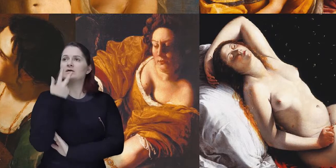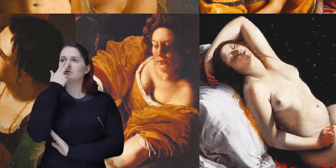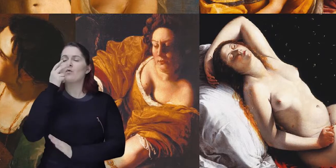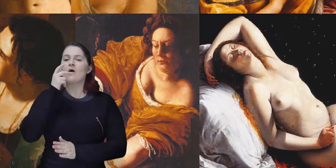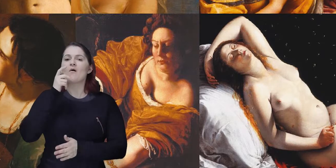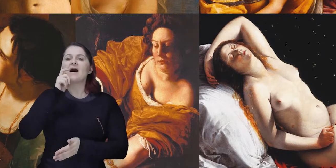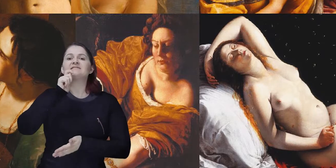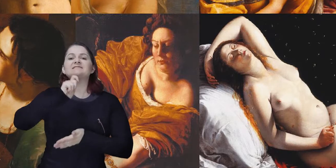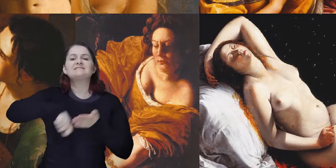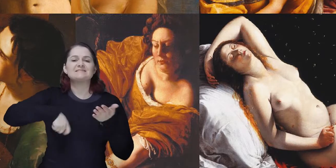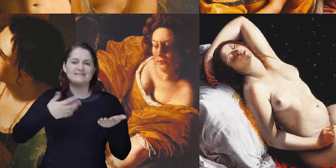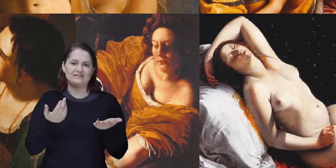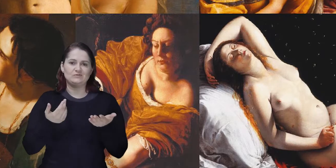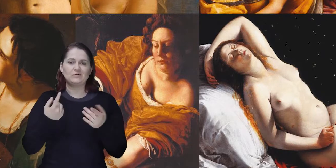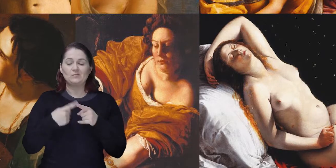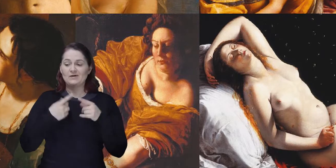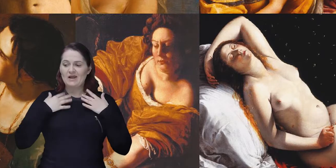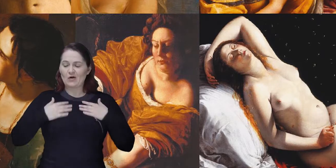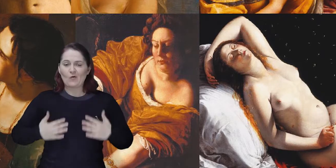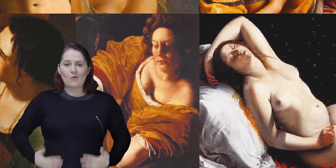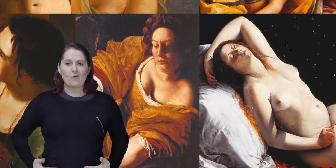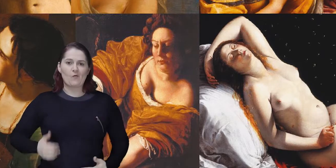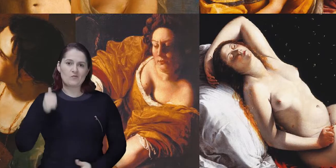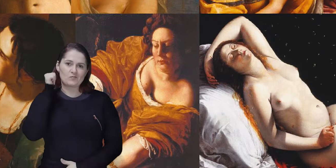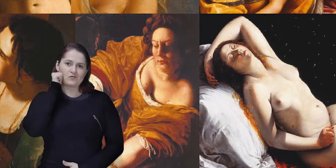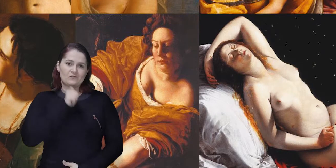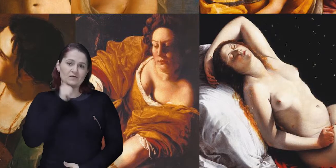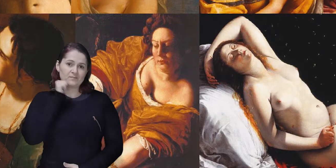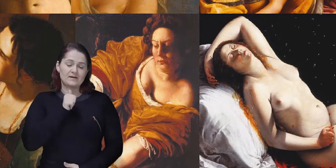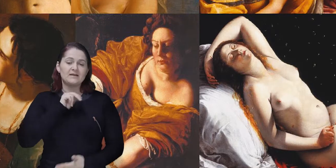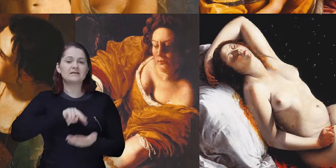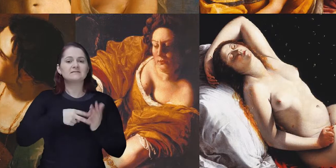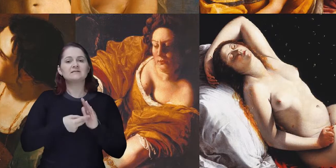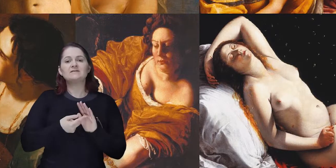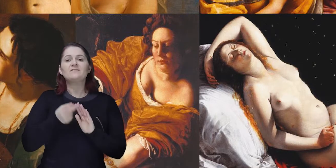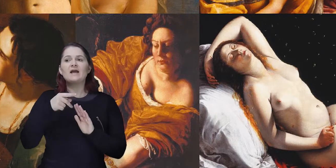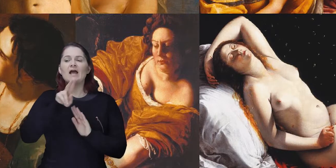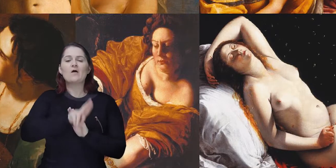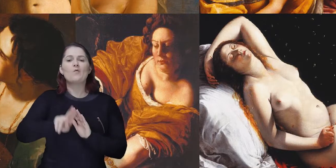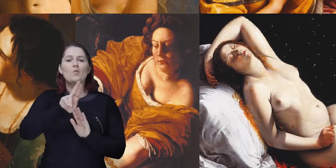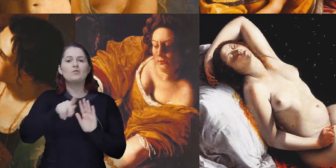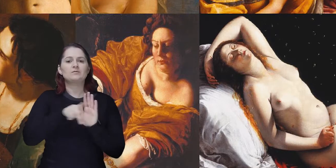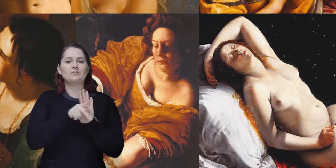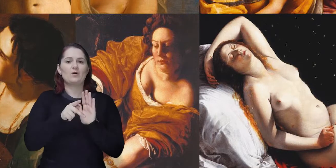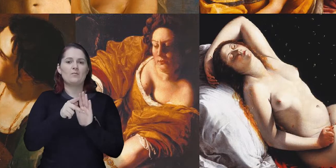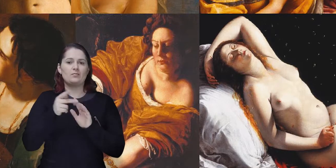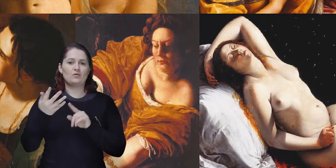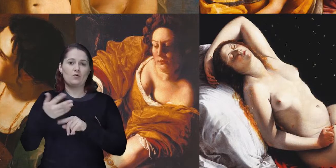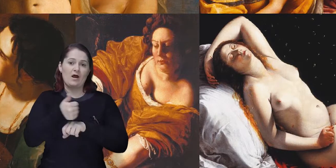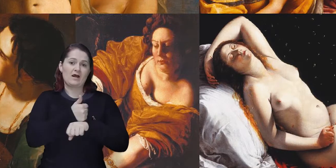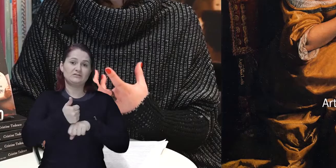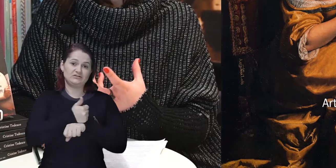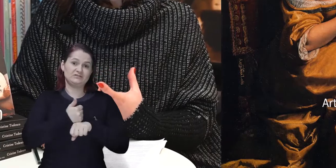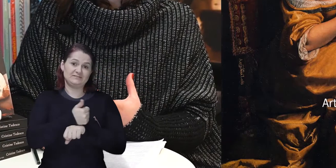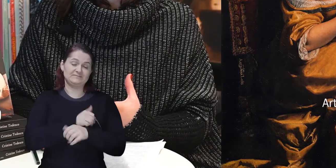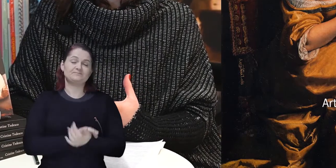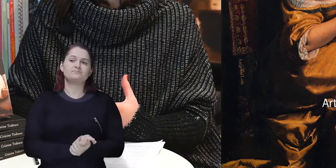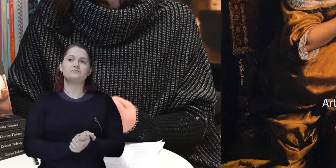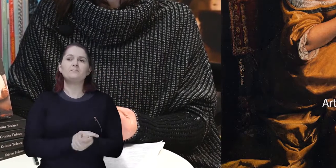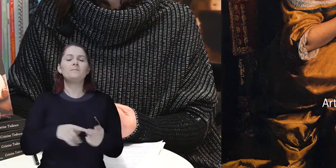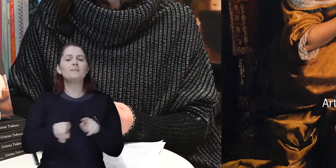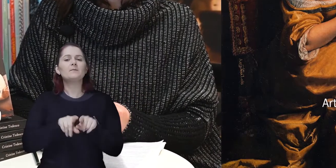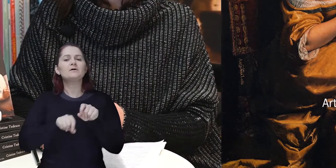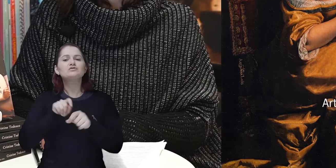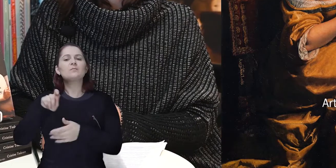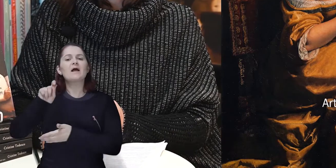uma assinatura, quase como se o corpo feminino fosse a própria assinatura da artista. E nesse sentido, sobre as